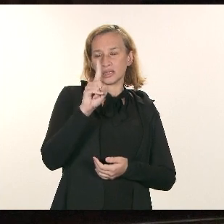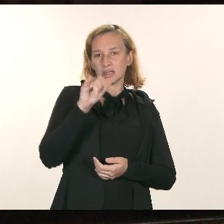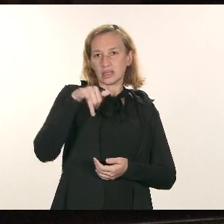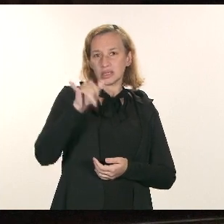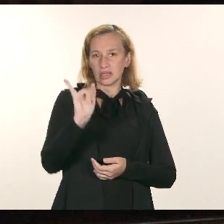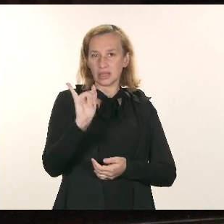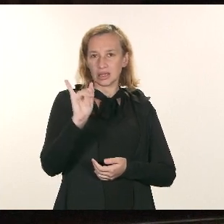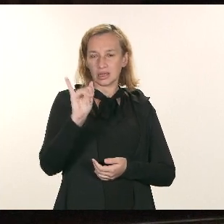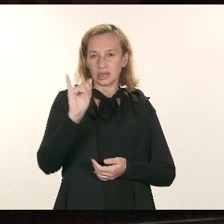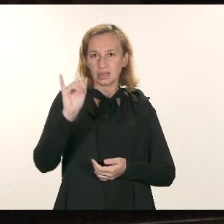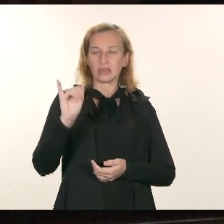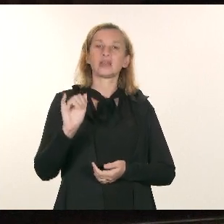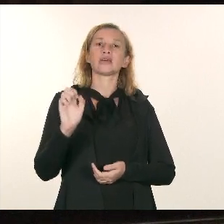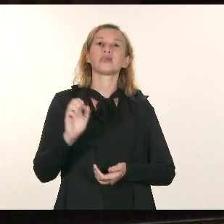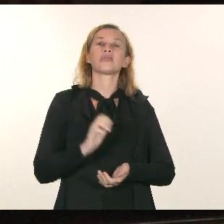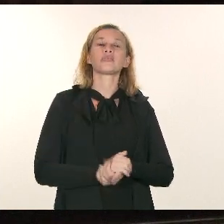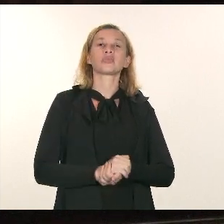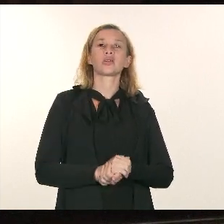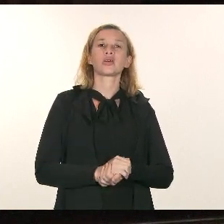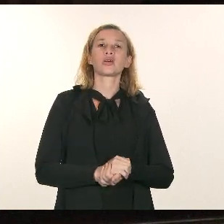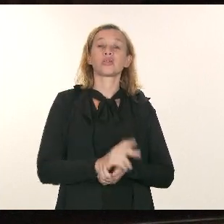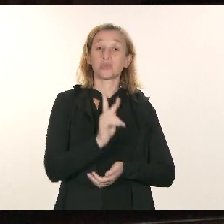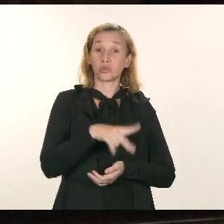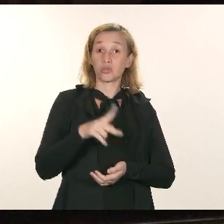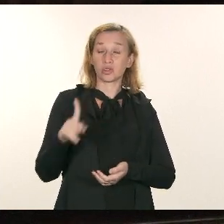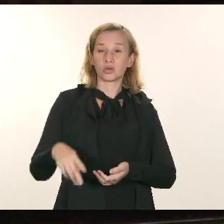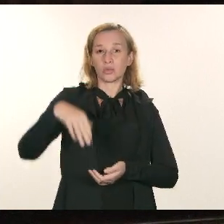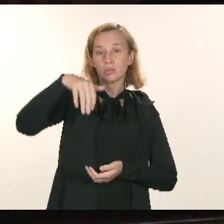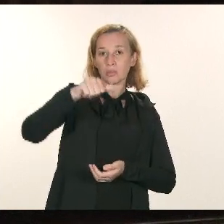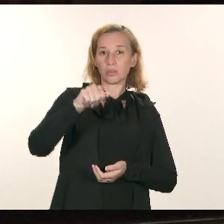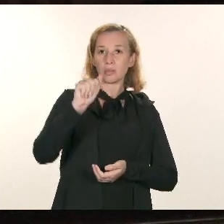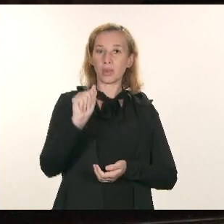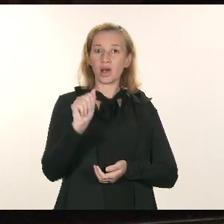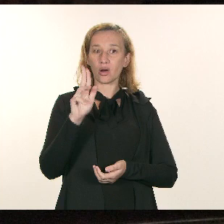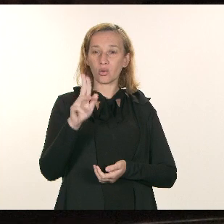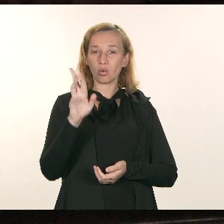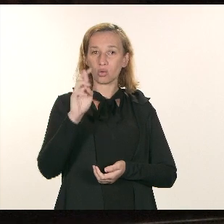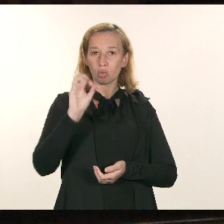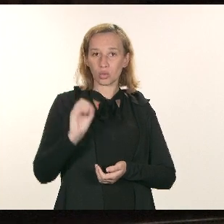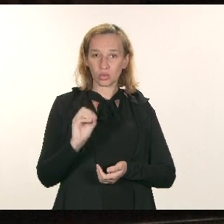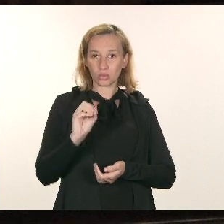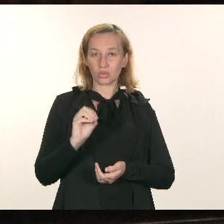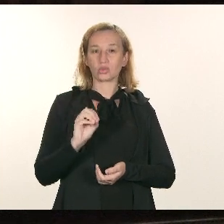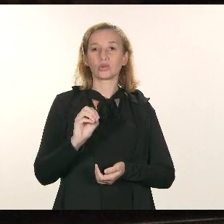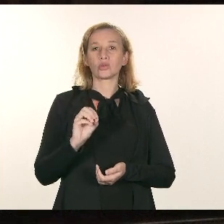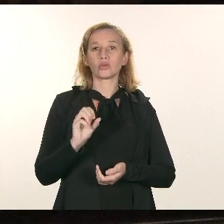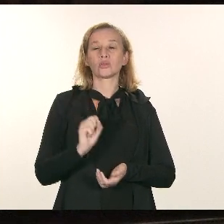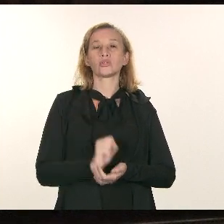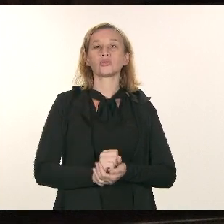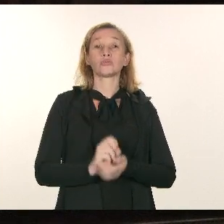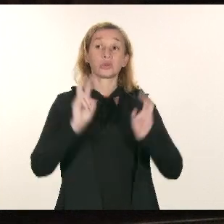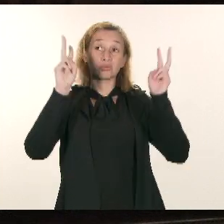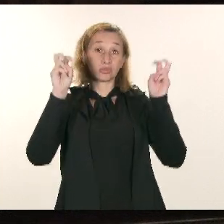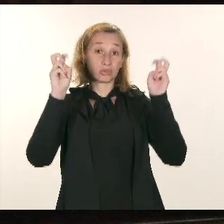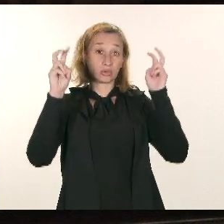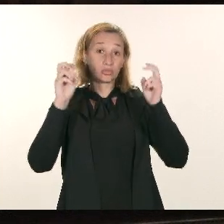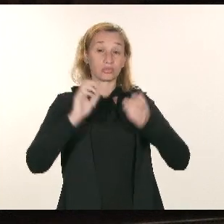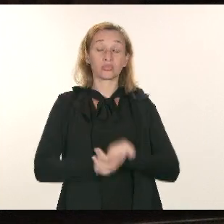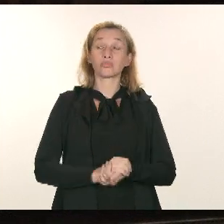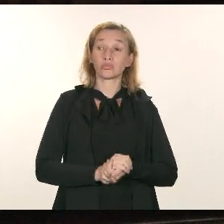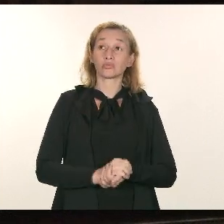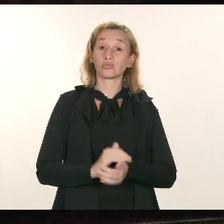aborda o professor Mauro Osório sobre questões relacionadas